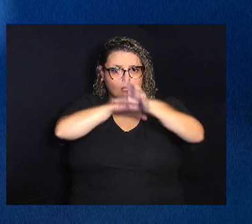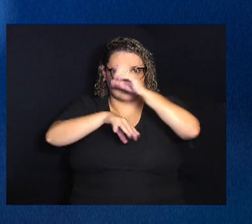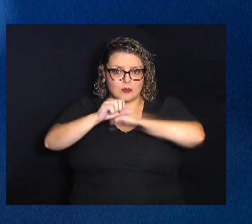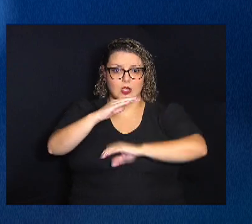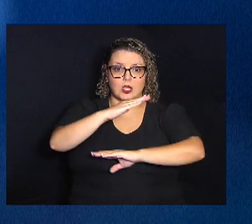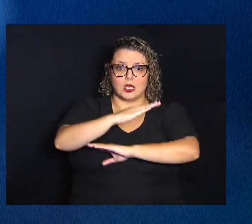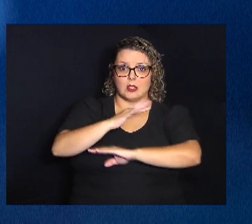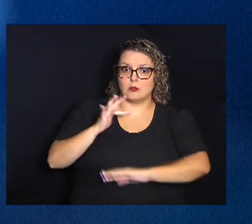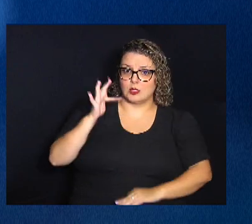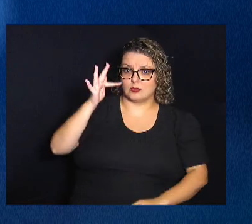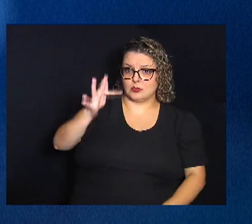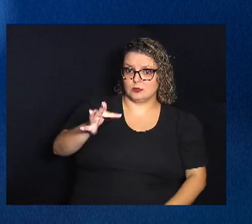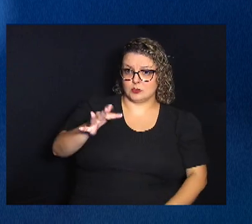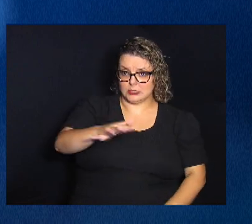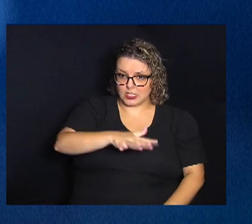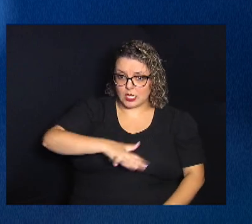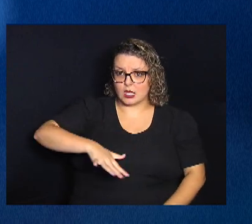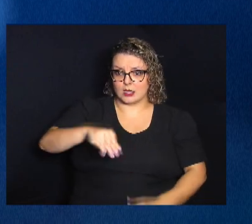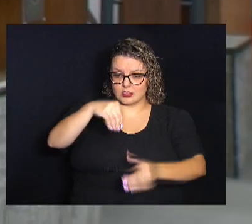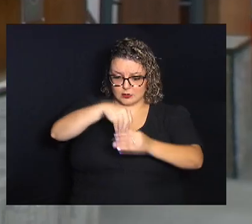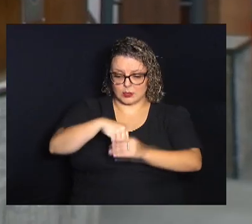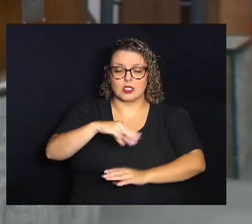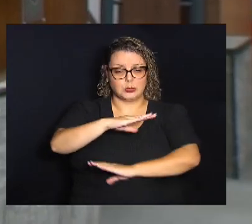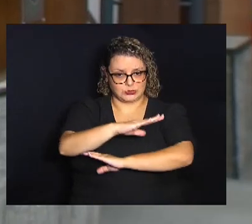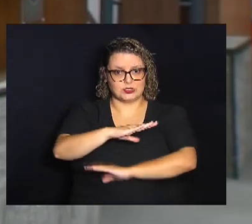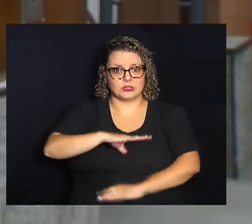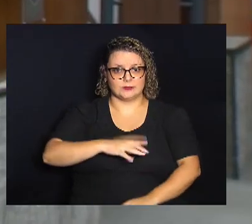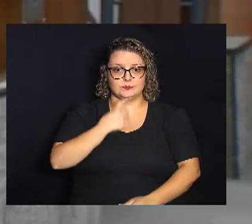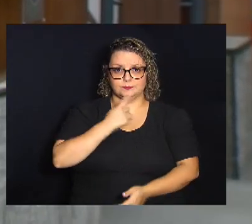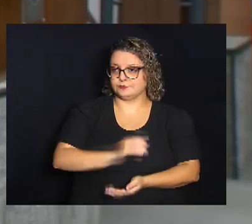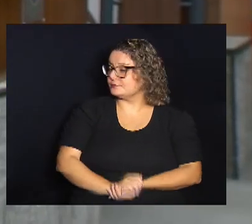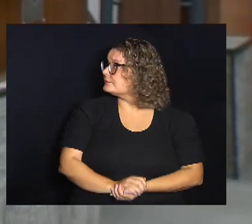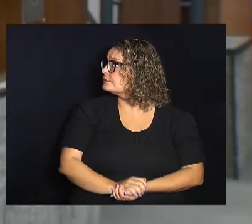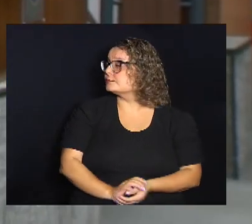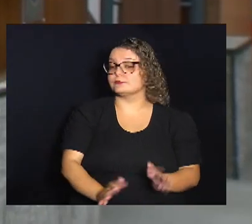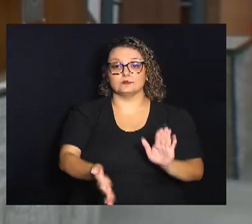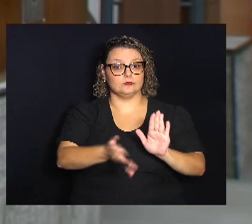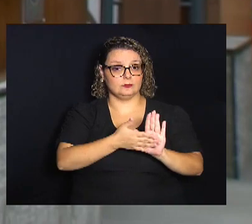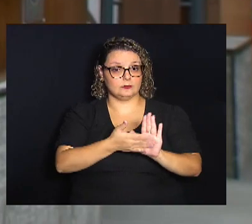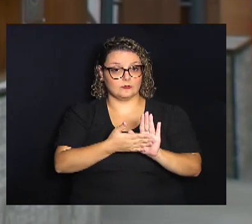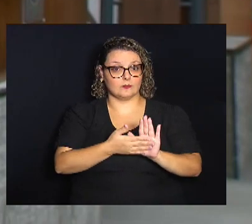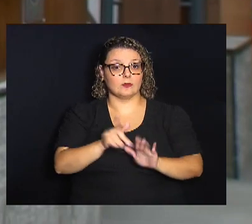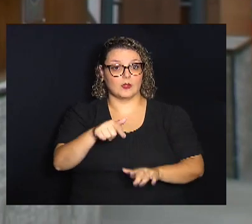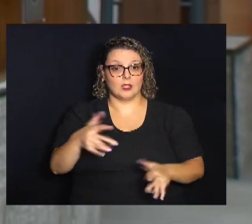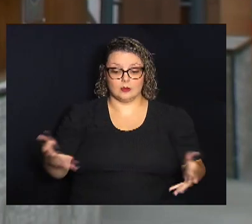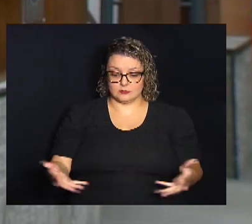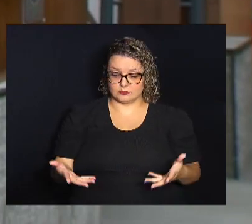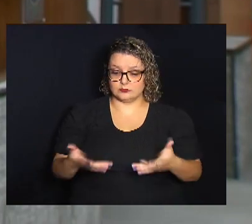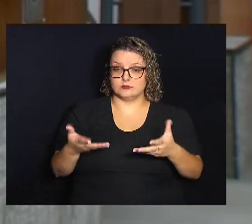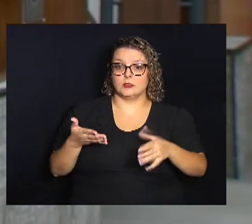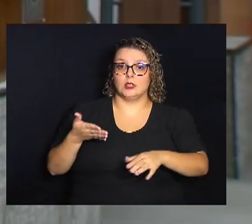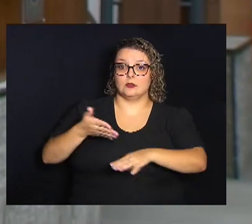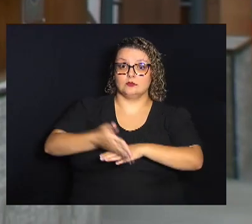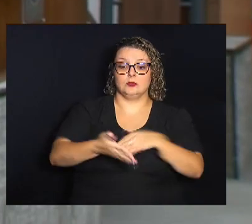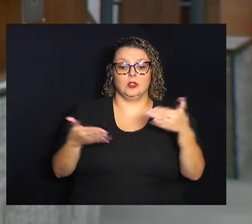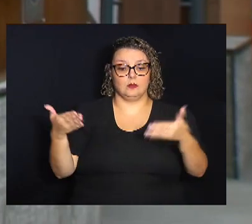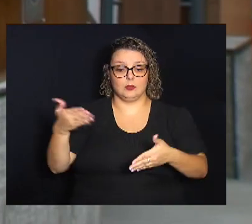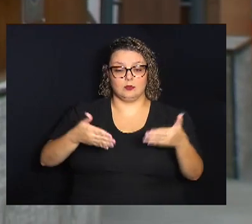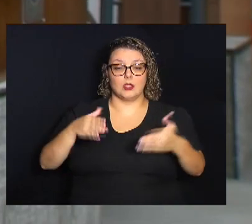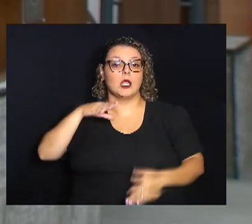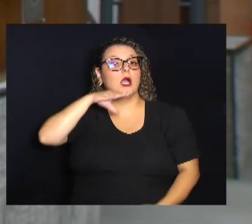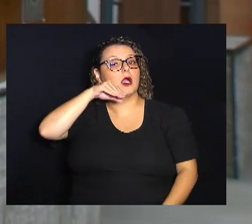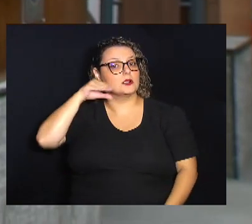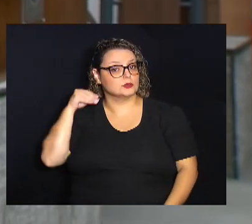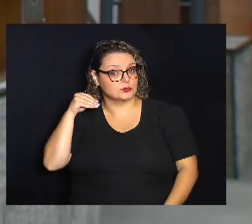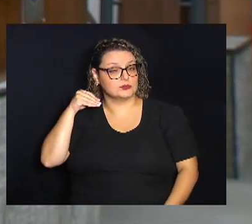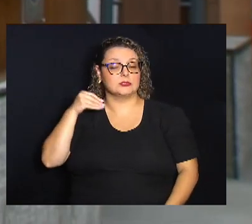no Futuro, no âmbito interno da casa. A proposta visa promover o ingresso de adolescentes e jovens